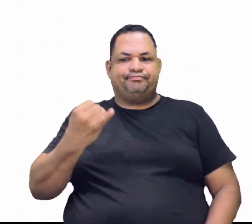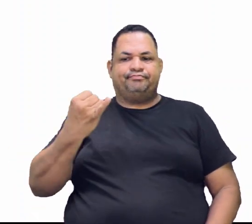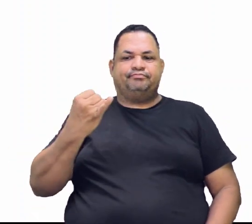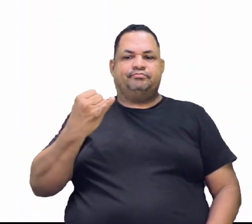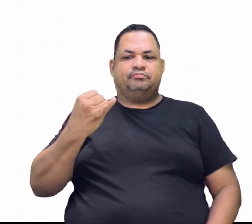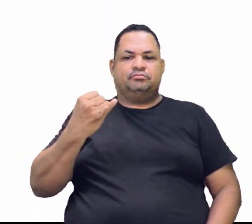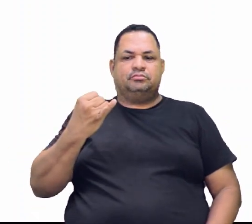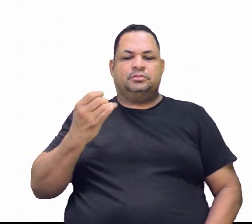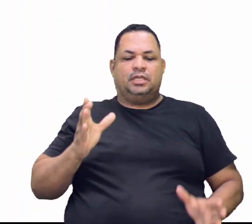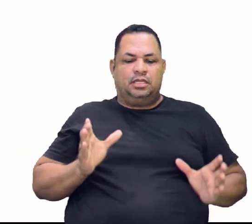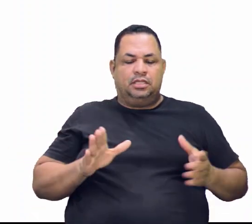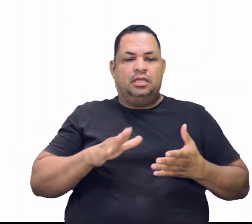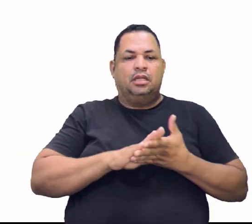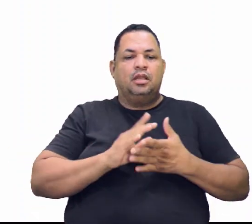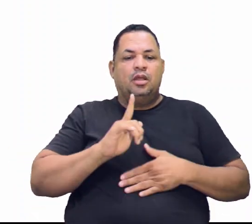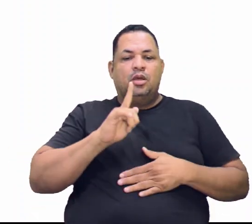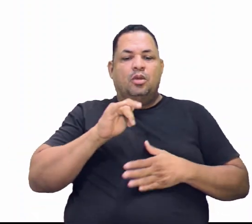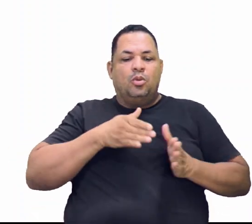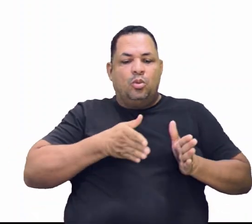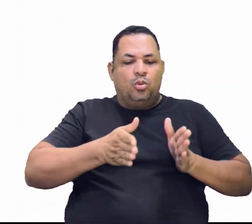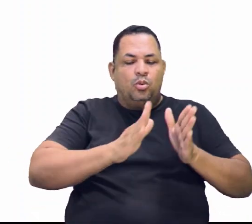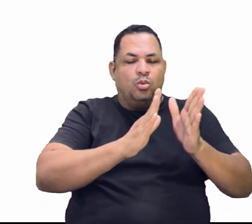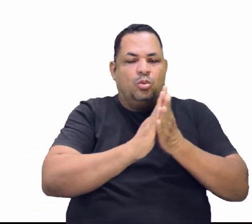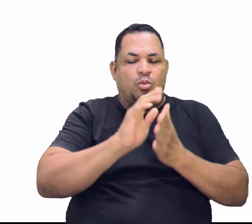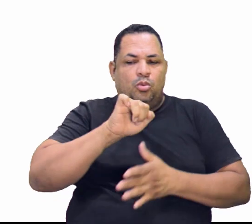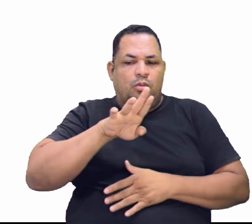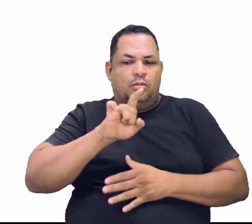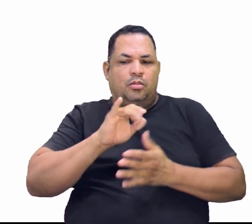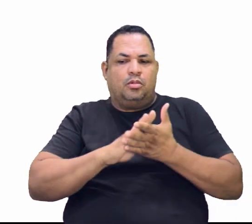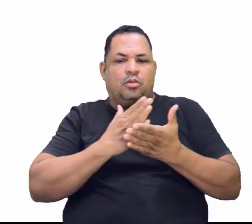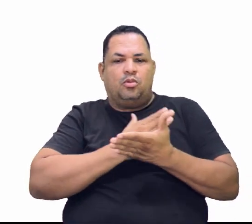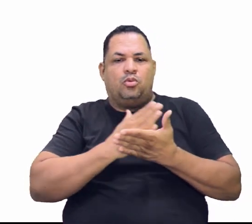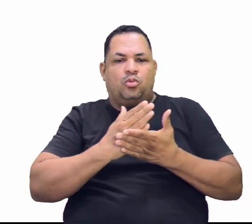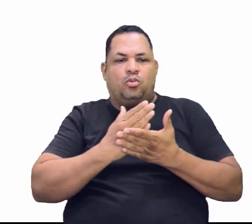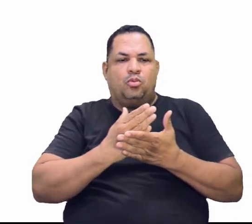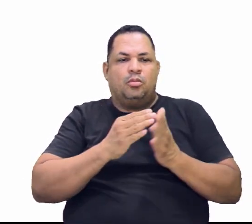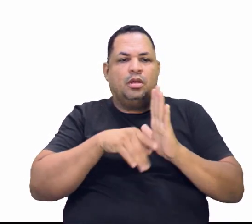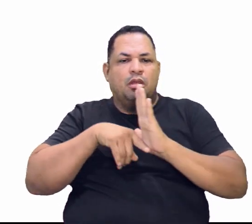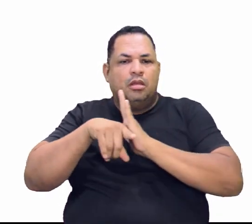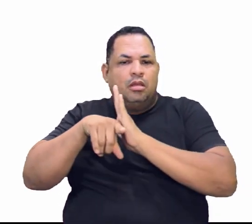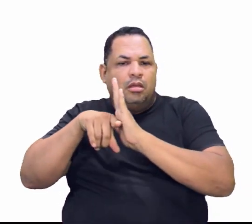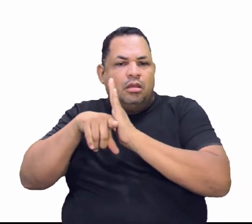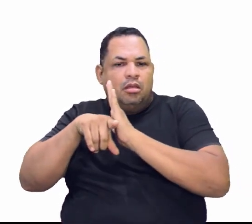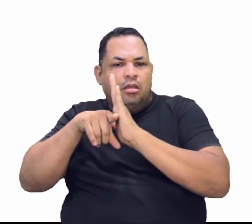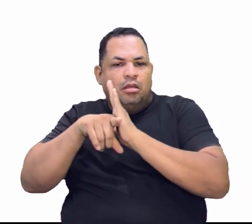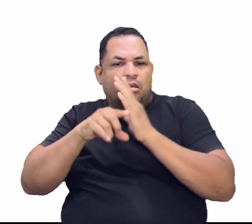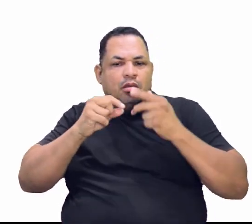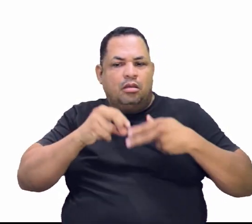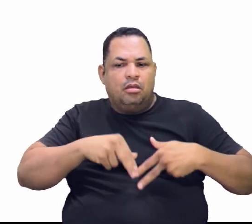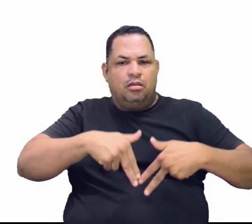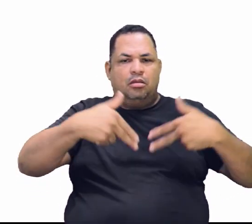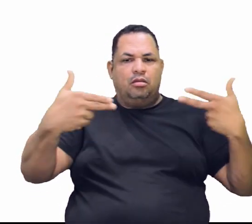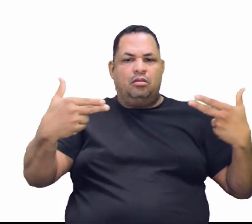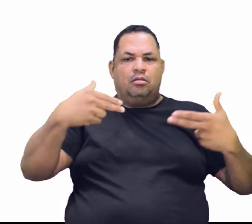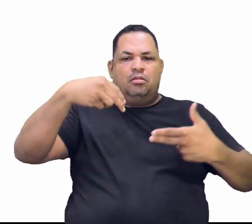aproveitando que ele estava no Guaporé, ele começa a estudar a